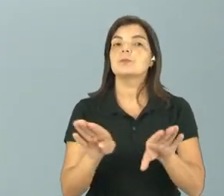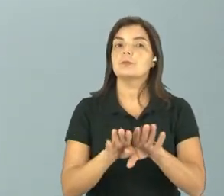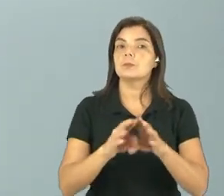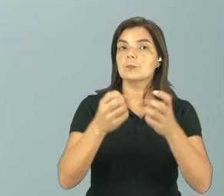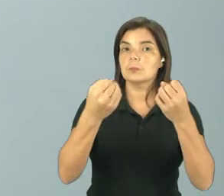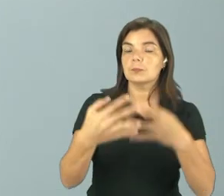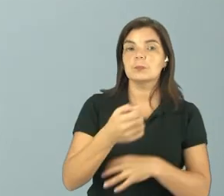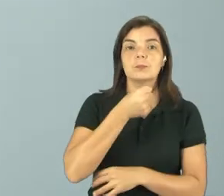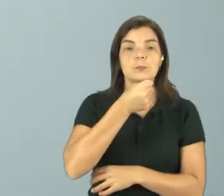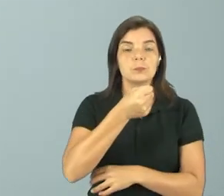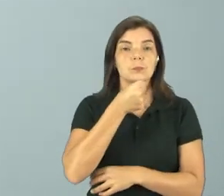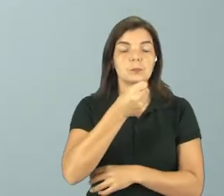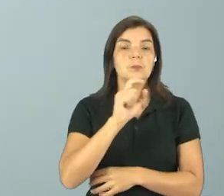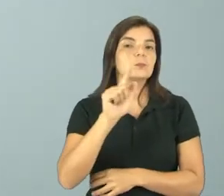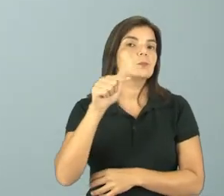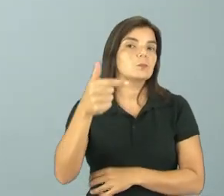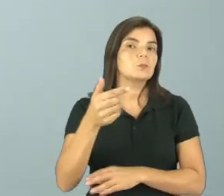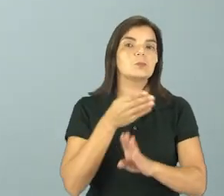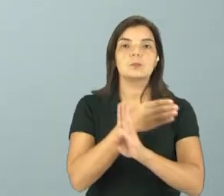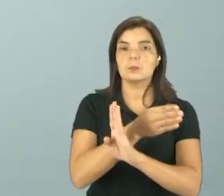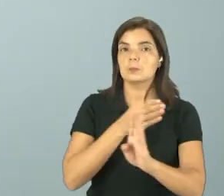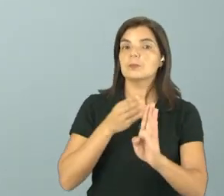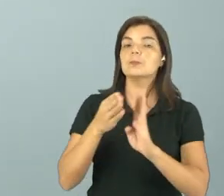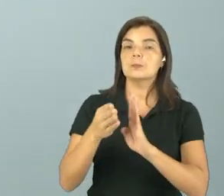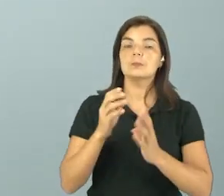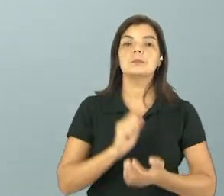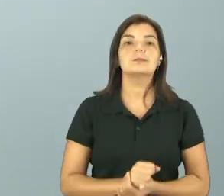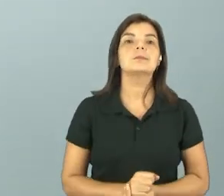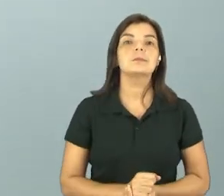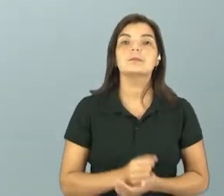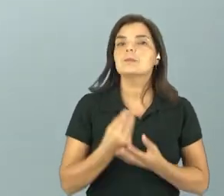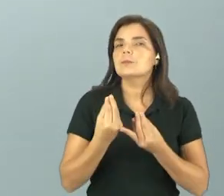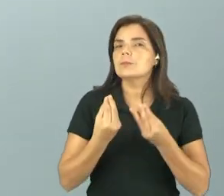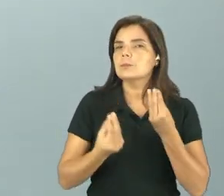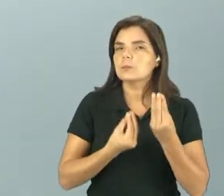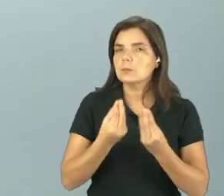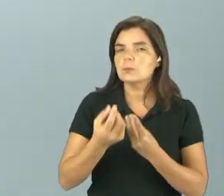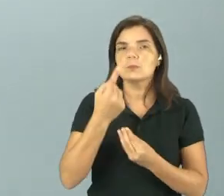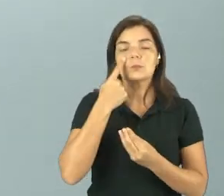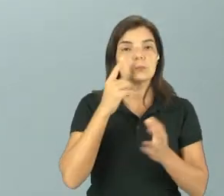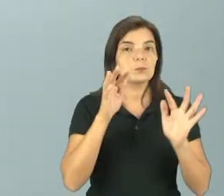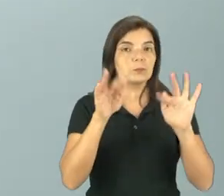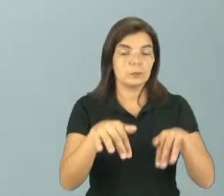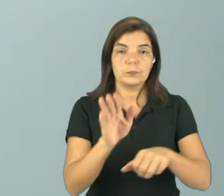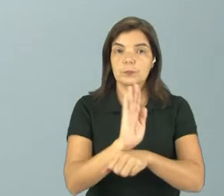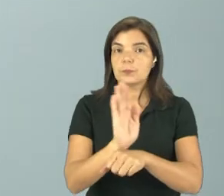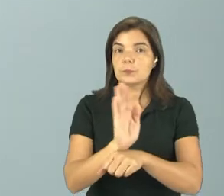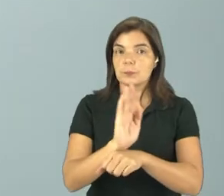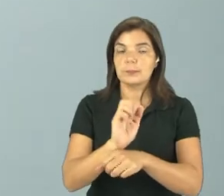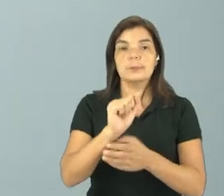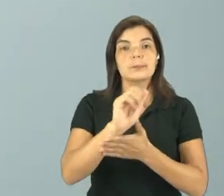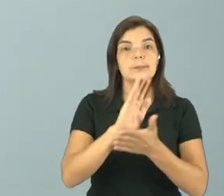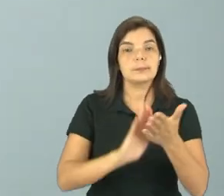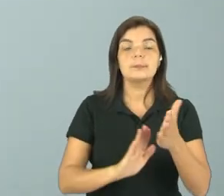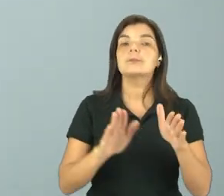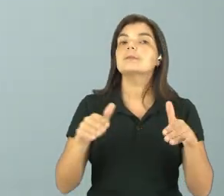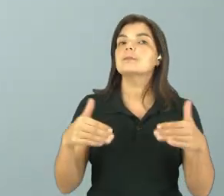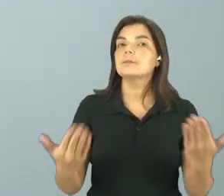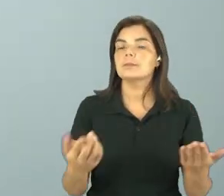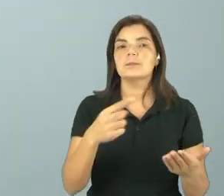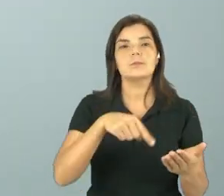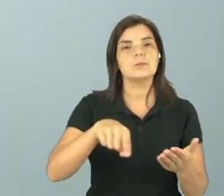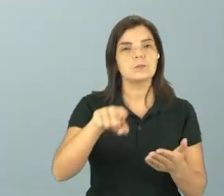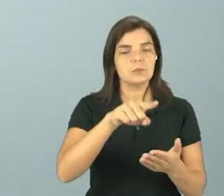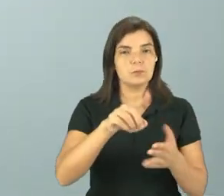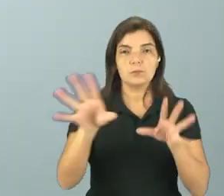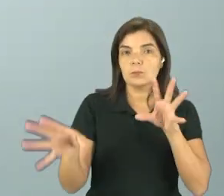documentários, sobre essas outras modalidades, né? E aí, quando vocês finalizarem de assistir esse filme, a atividade é que vocês